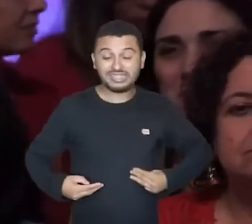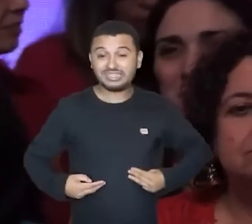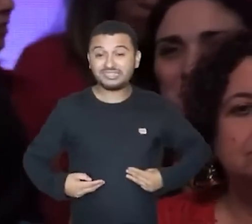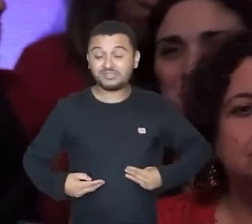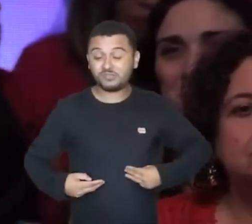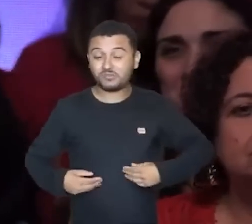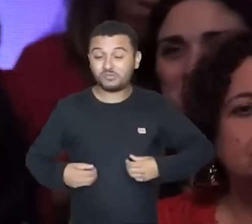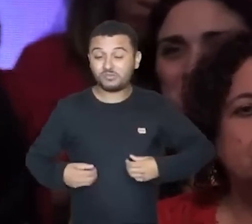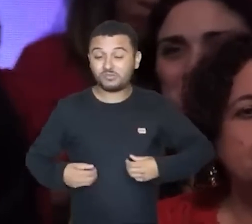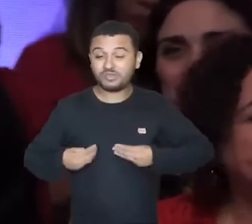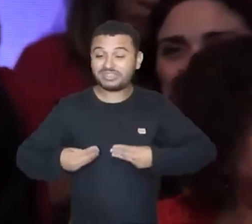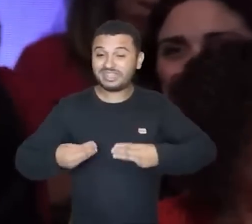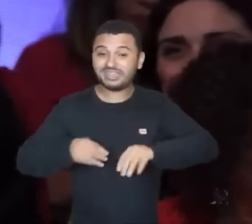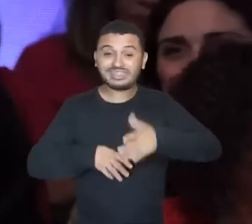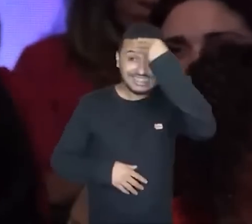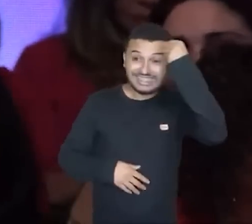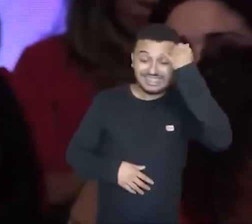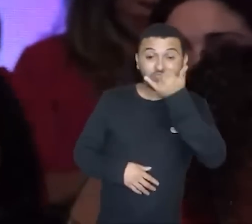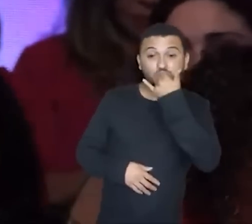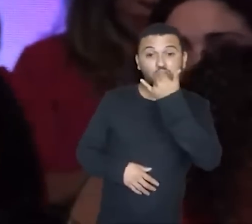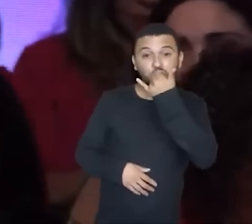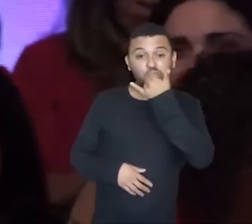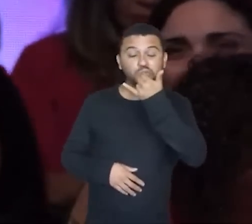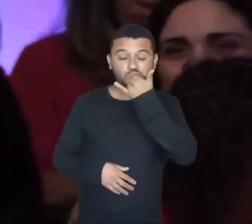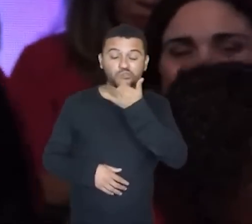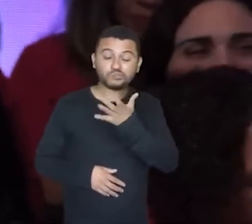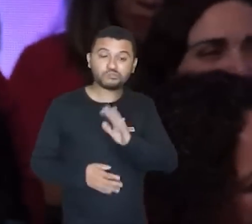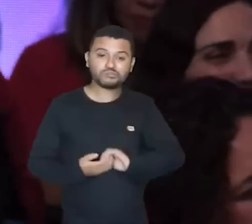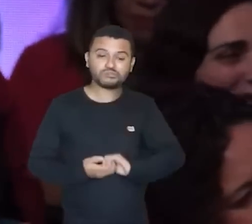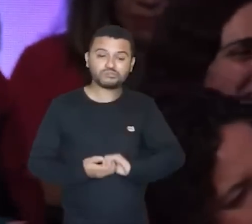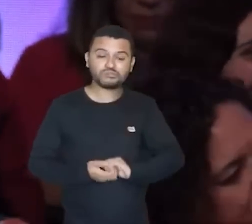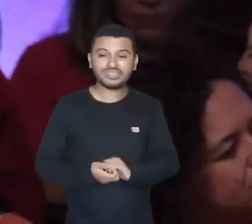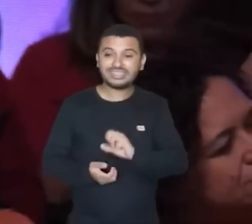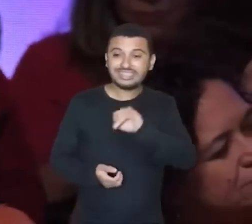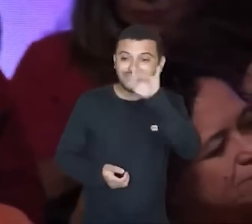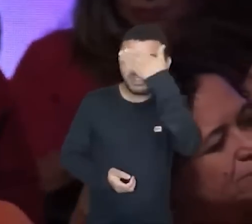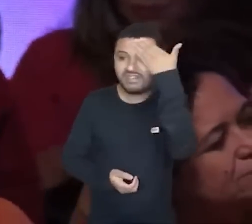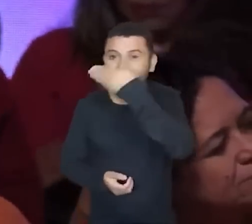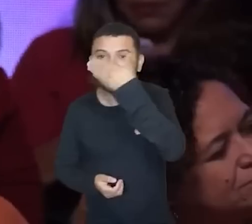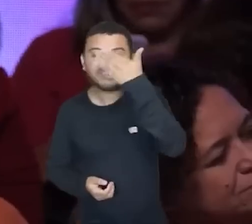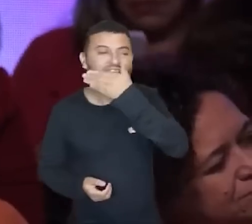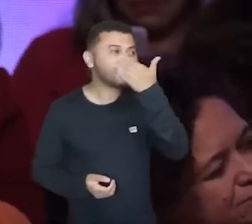faltou alguém, vocês me ajudem aqui, porque eu não consegui ver todo.